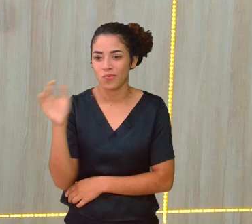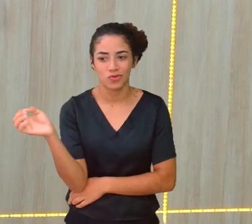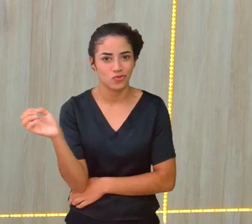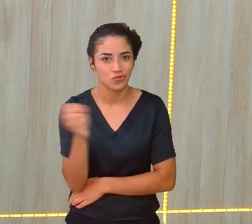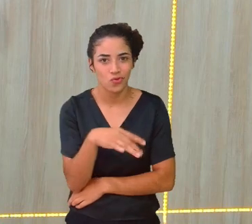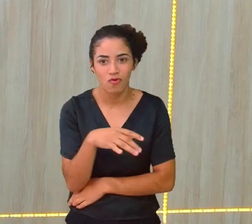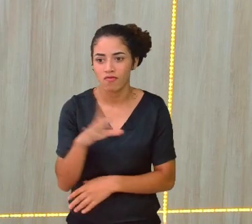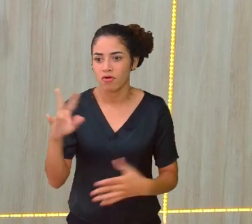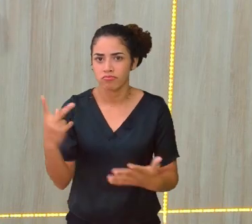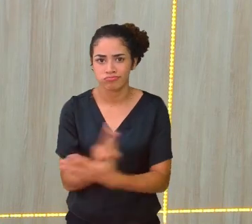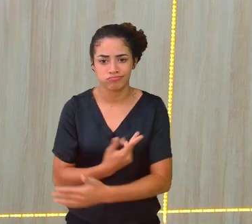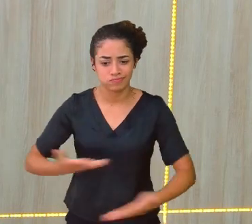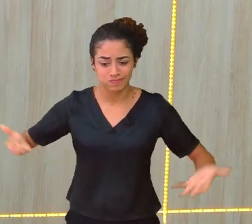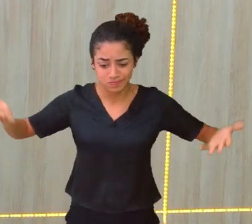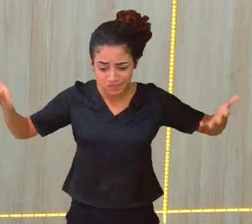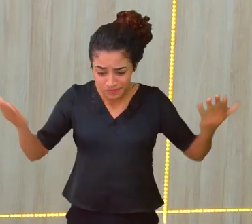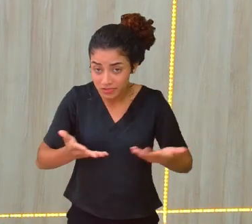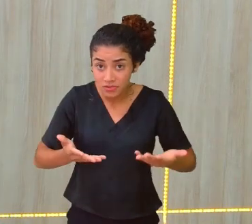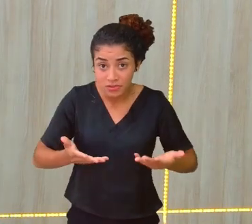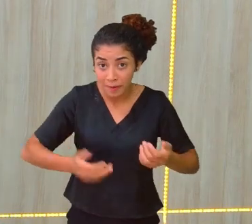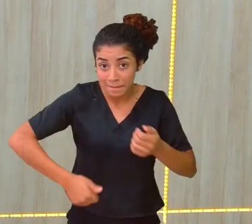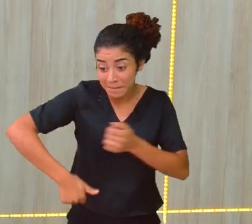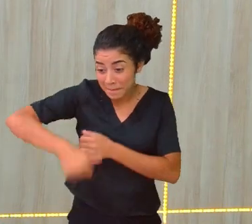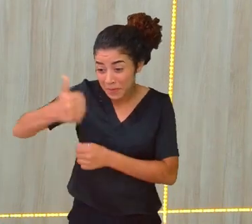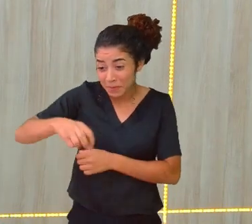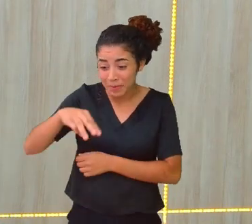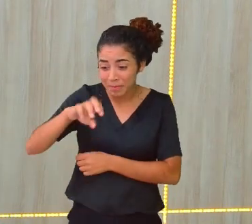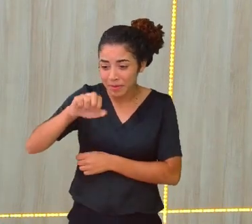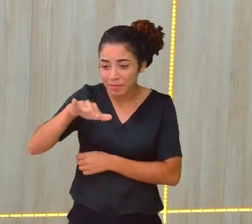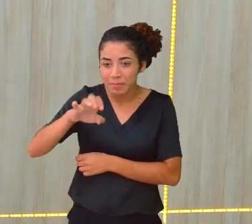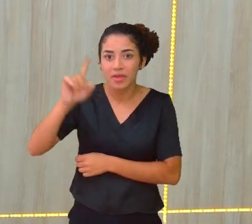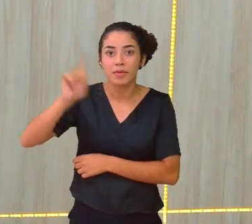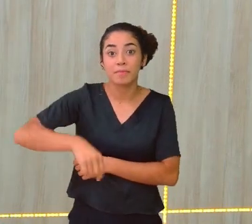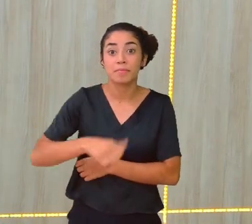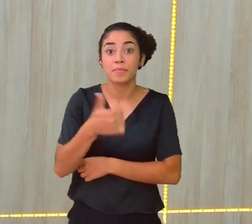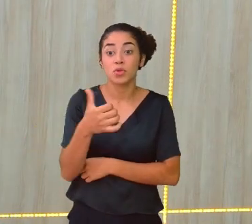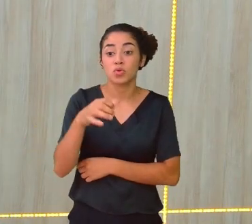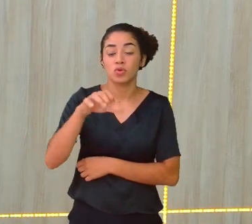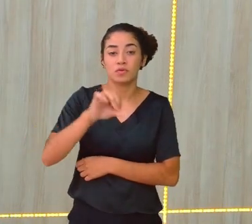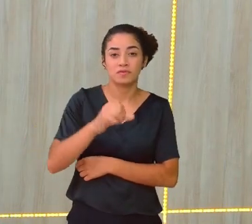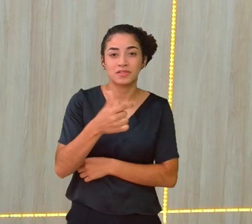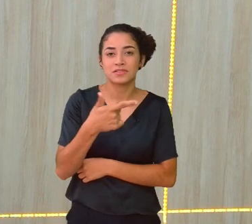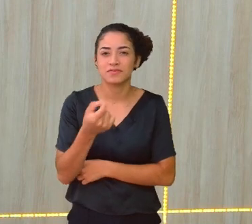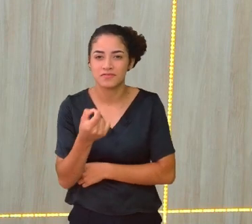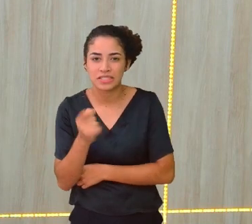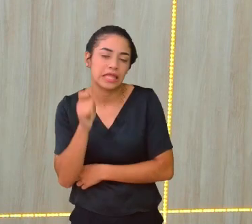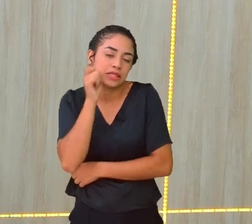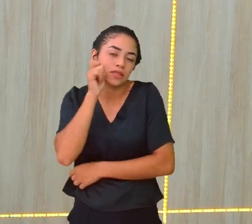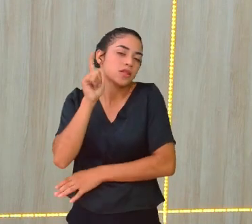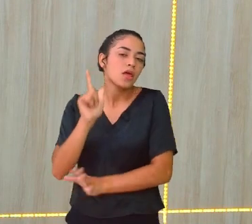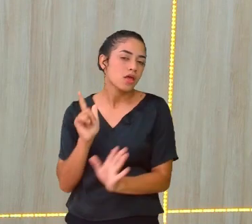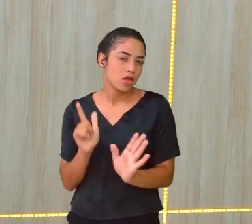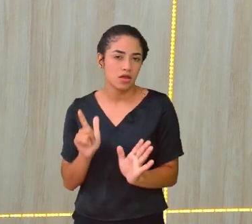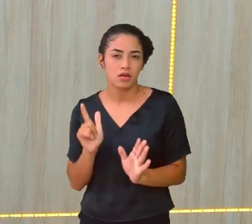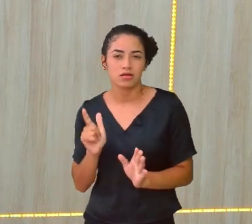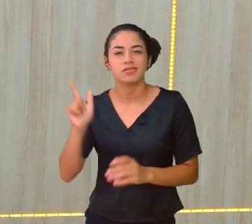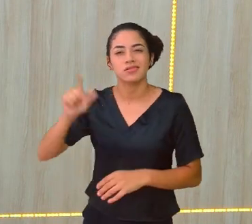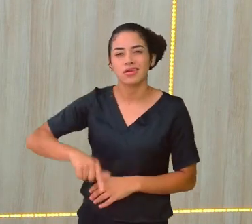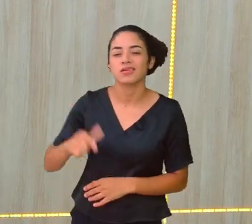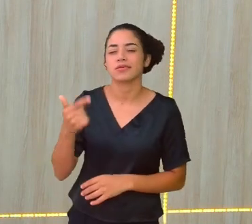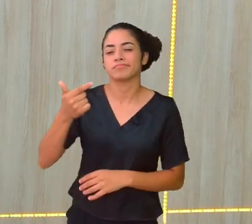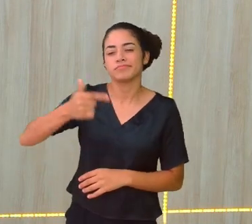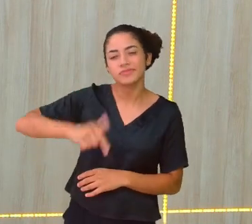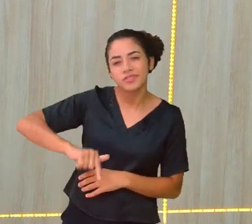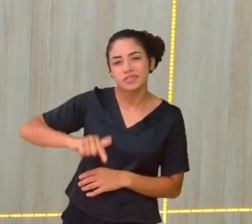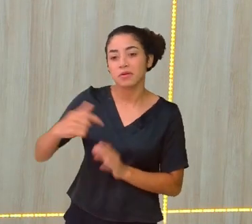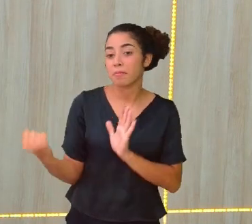que aconteceu agora. O primeiro meme é de 1920, certo? A ideia do meme, né? A ideia de uma ideia repetida, que